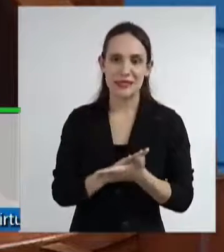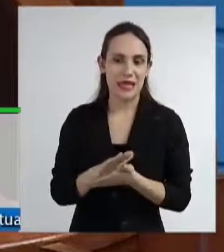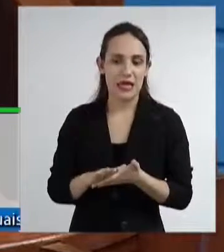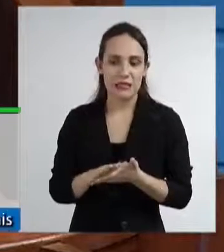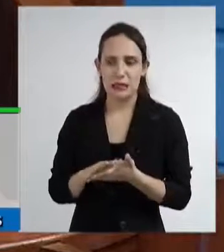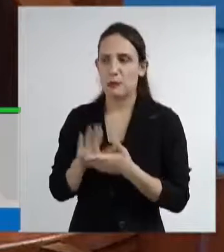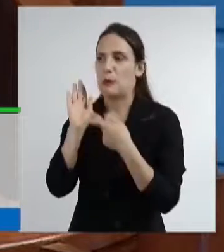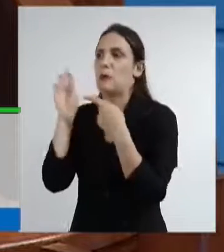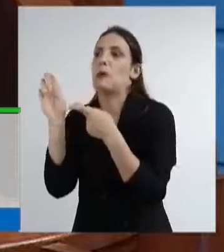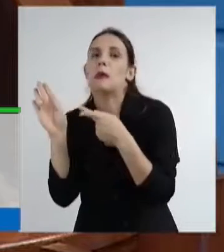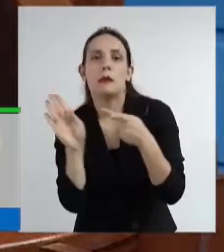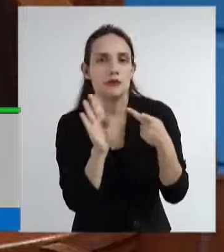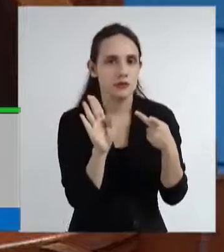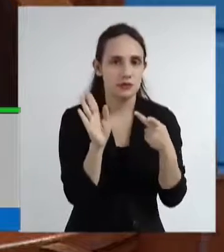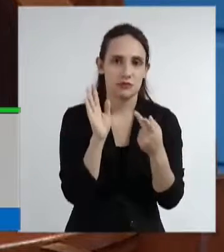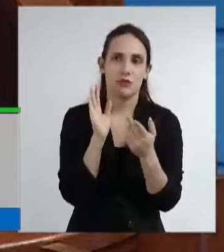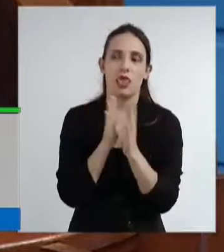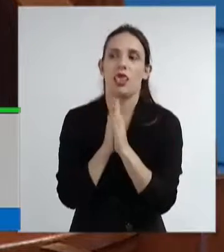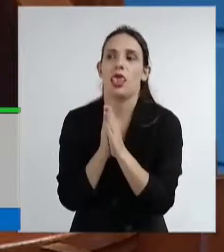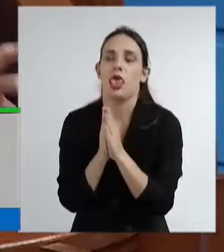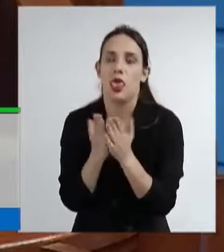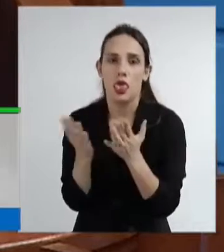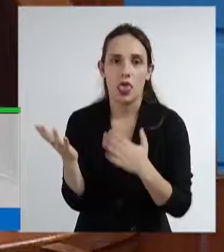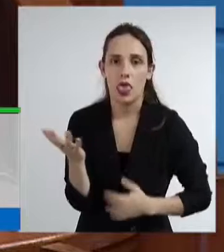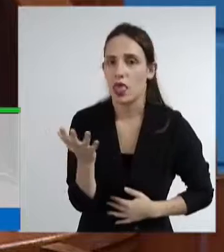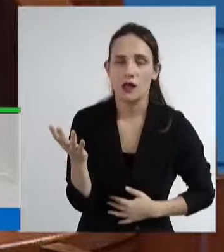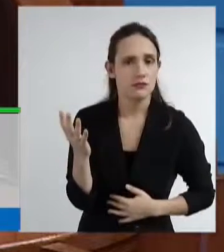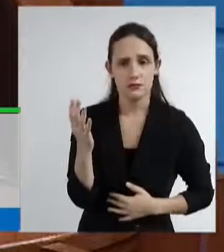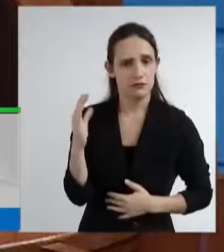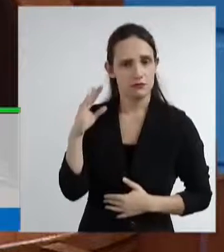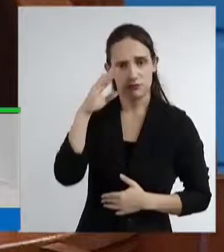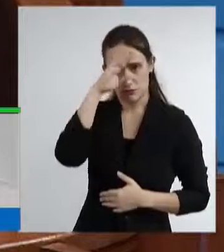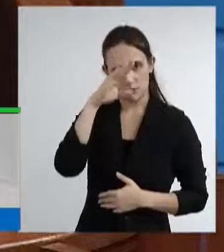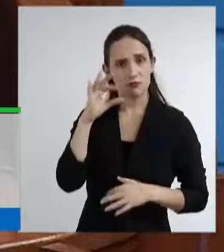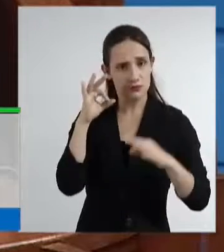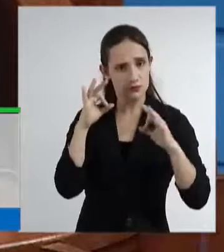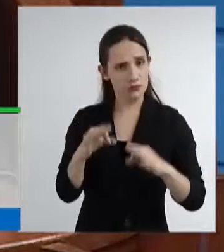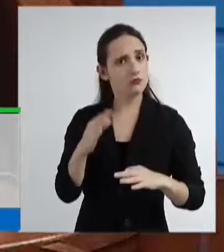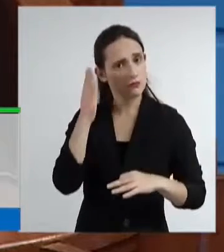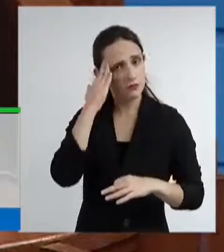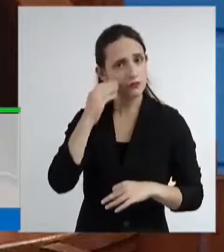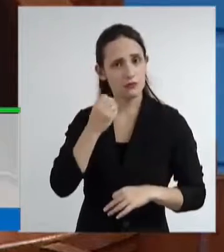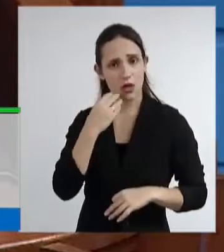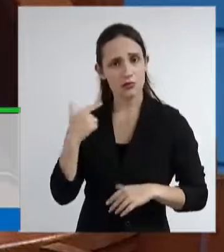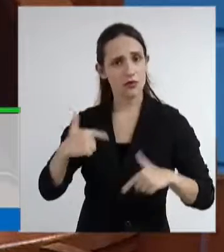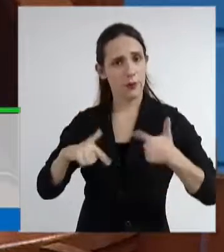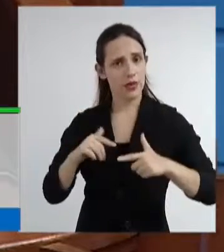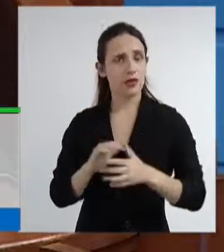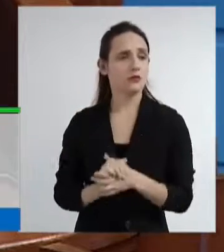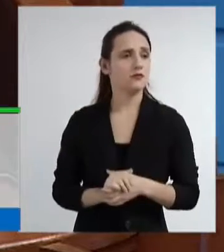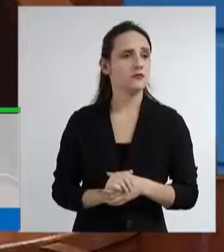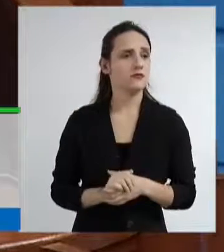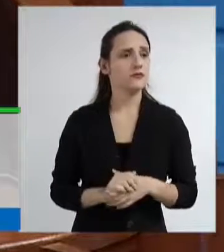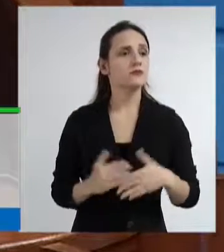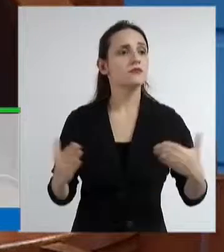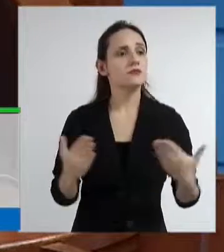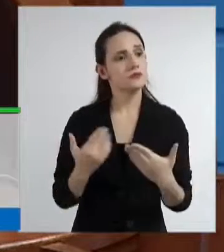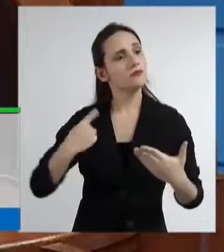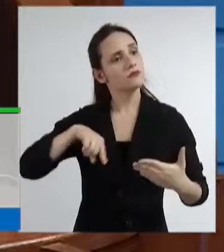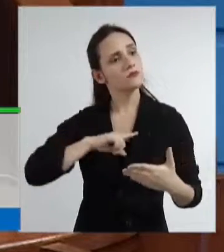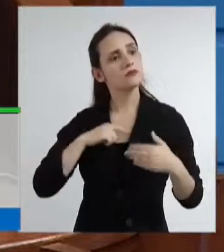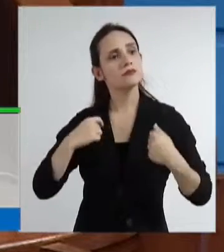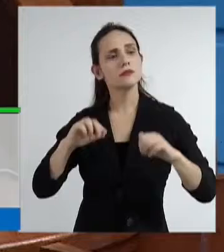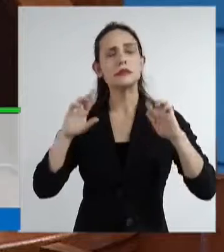Palácio do Planalto. Ele entrou com todas as condições de fazer um bom trabalho. E claro que nós temos que torcer para